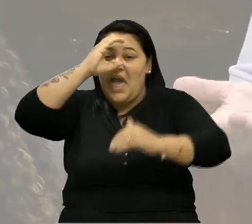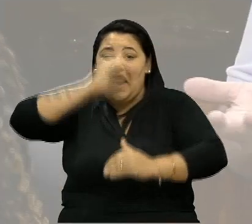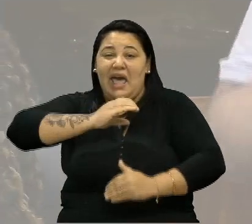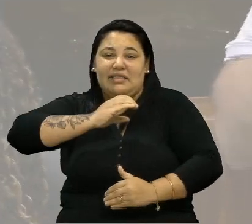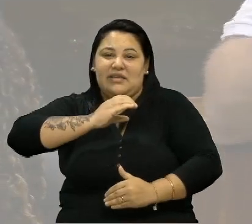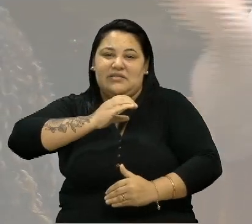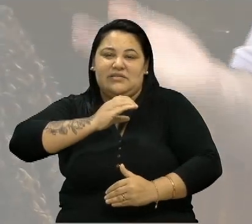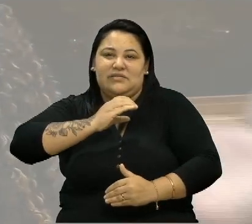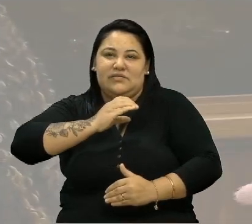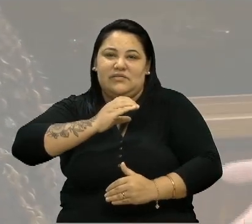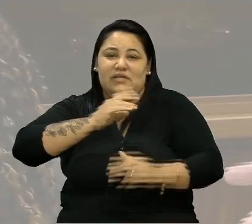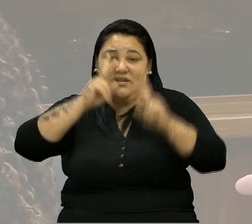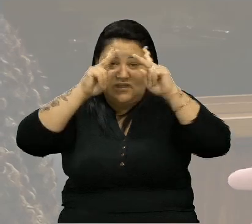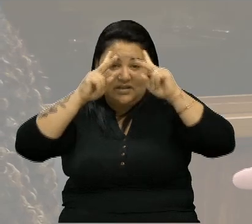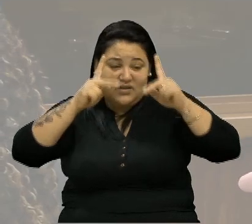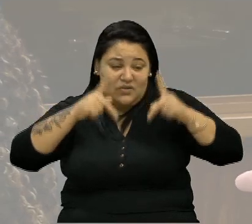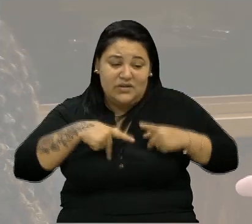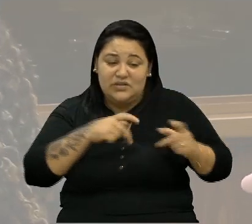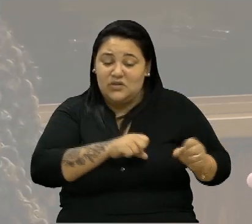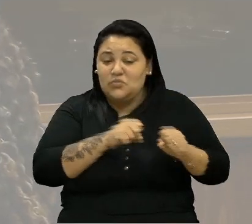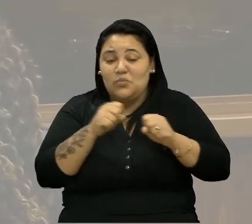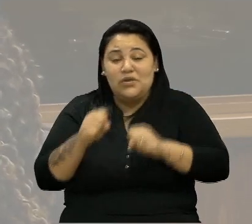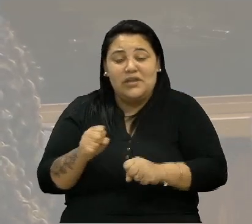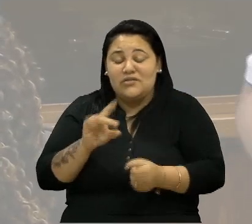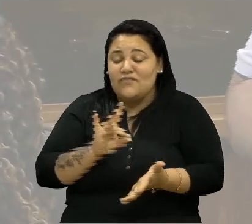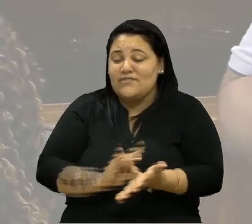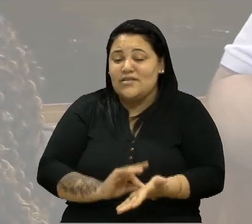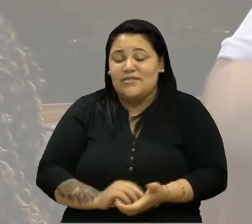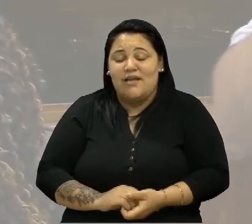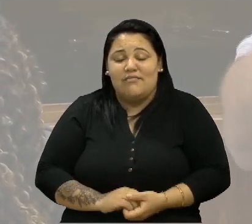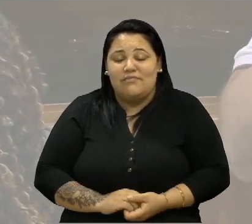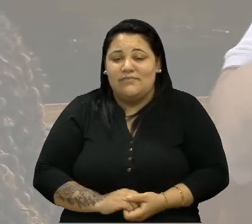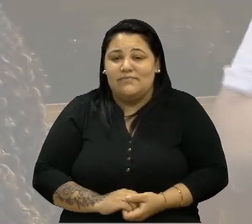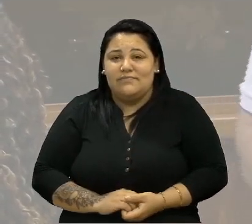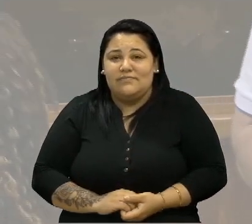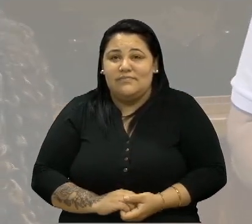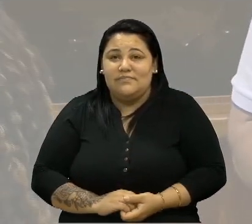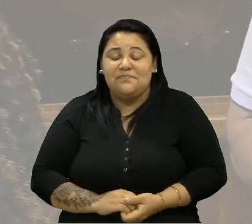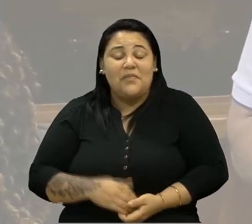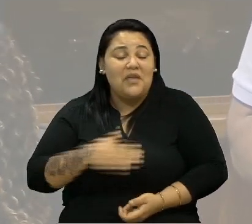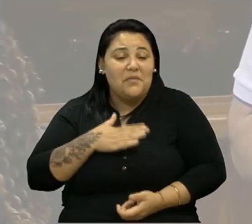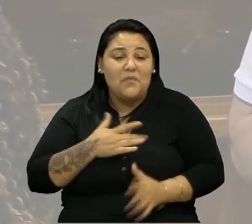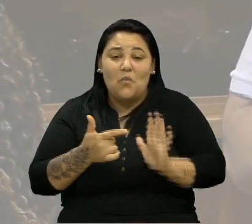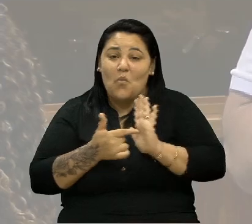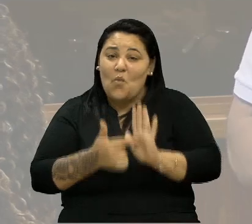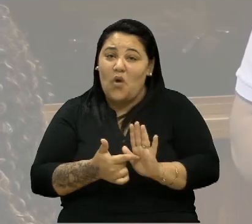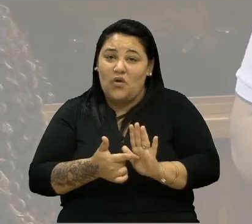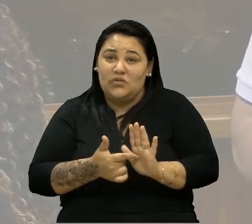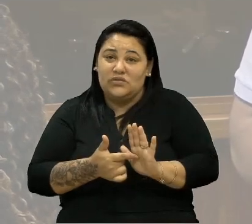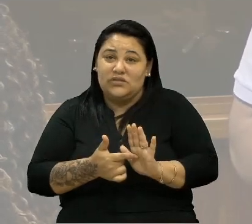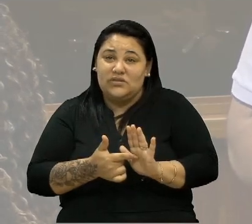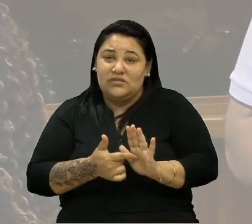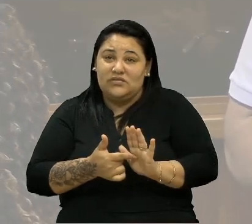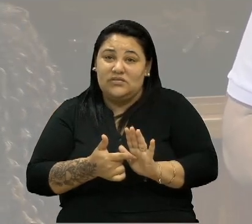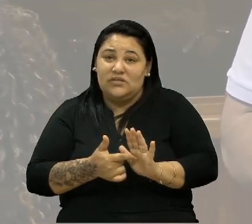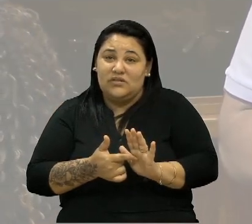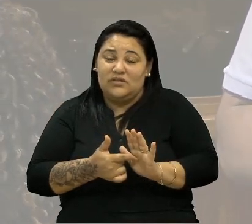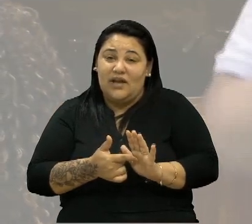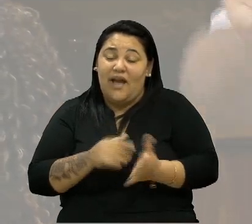de reconhecer os poderes instituídos. E isso mostra a pequenice de algumas